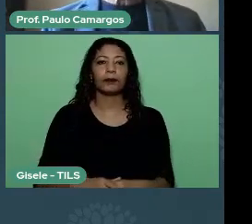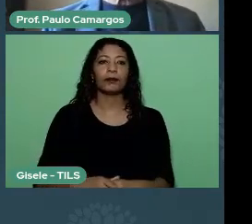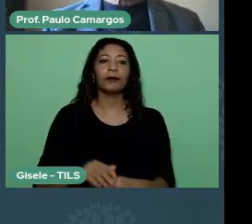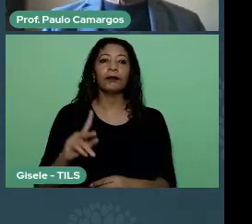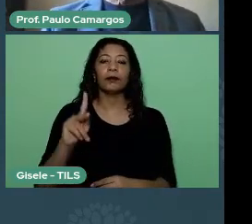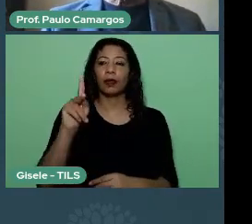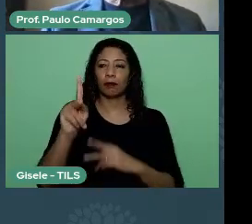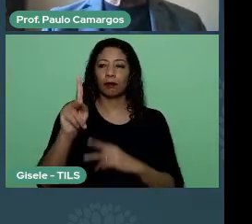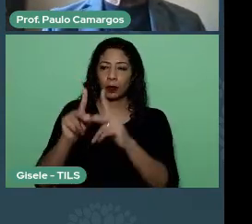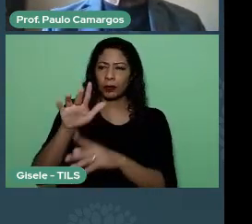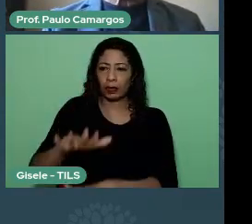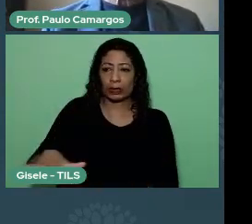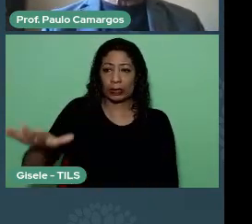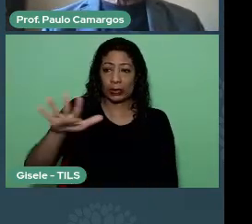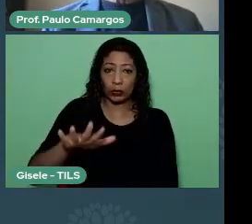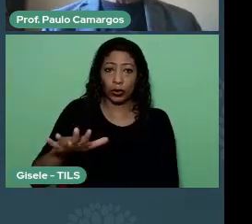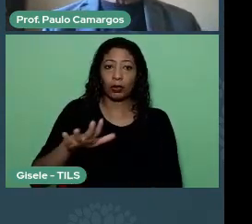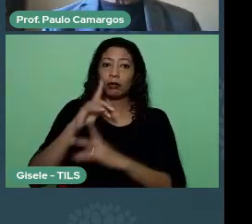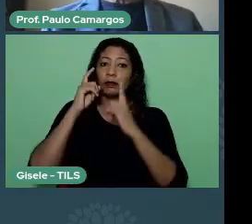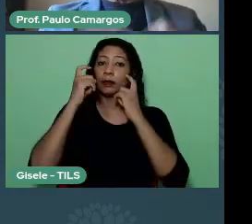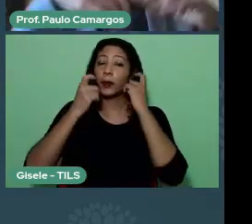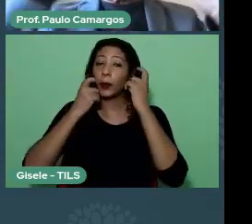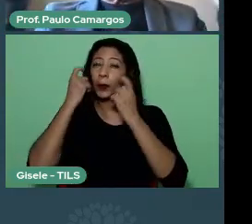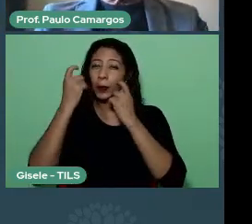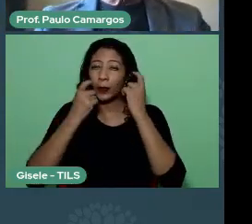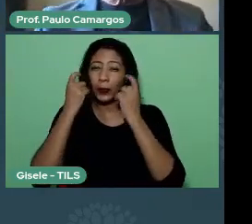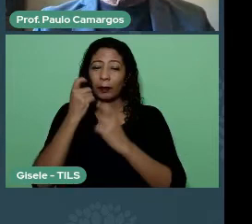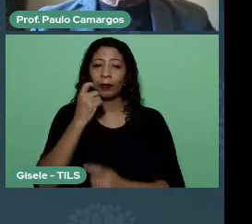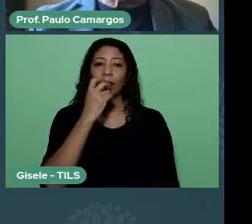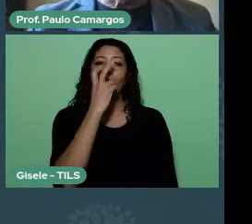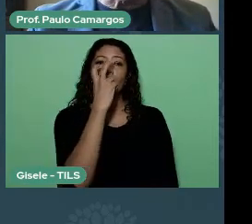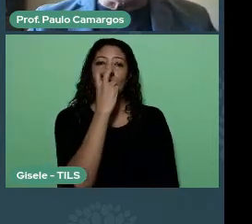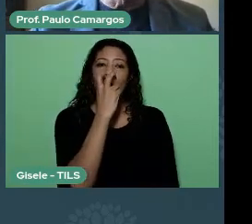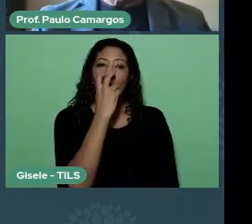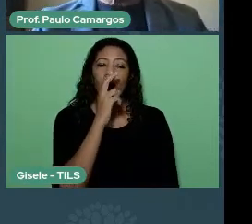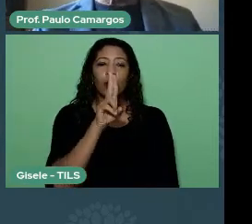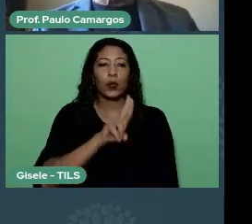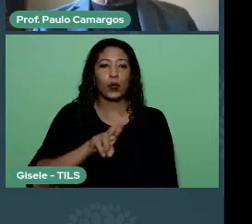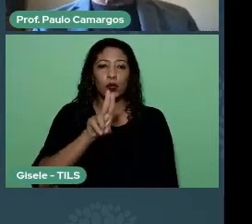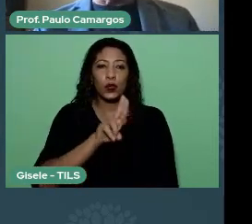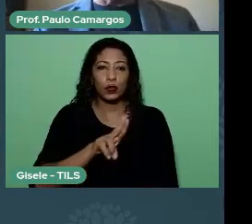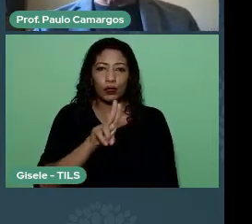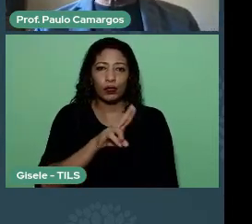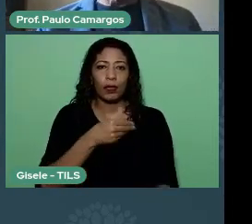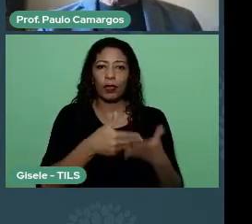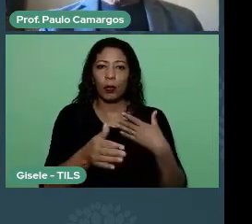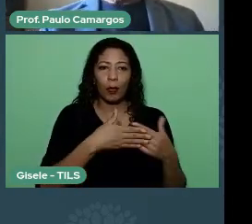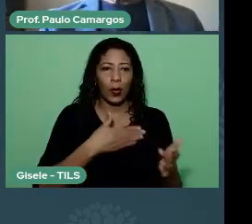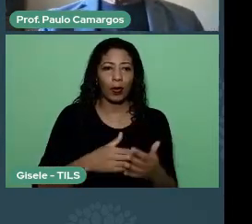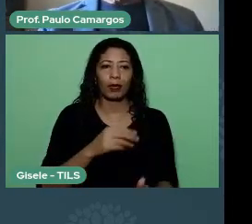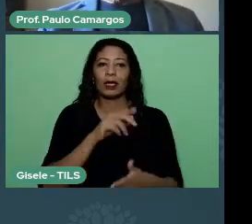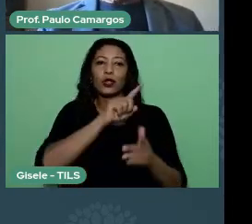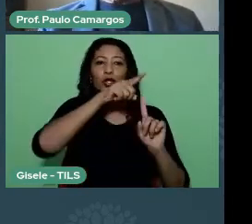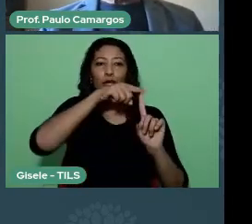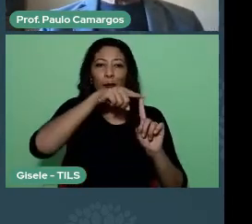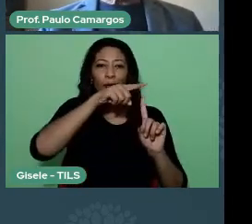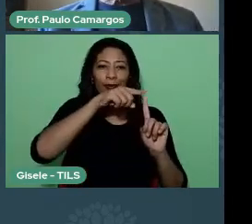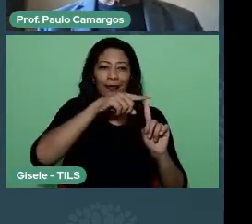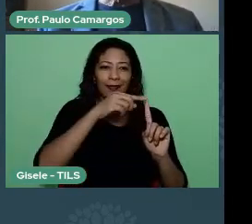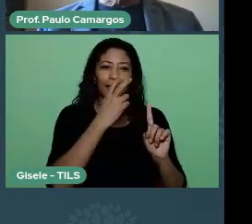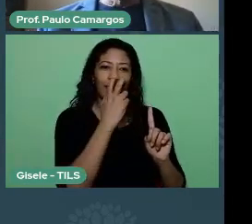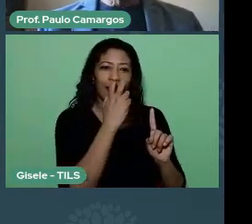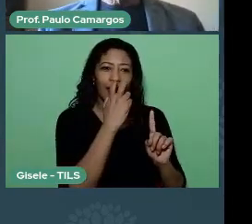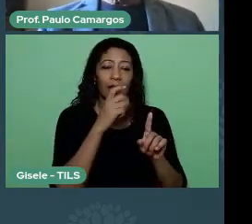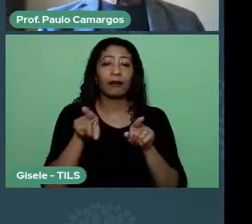ainda existe uma grande preocupação do uso de bombinhas, não importam quais elas sejam, e problemas